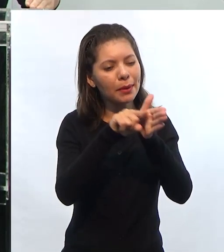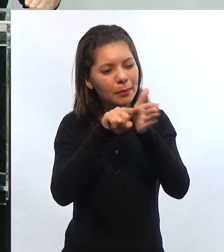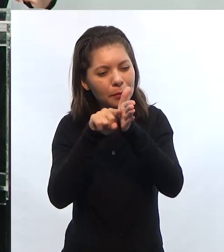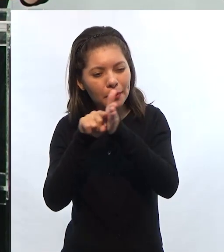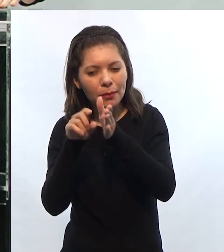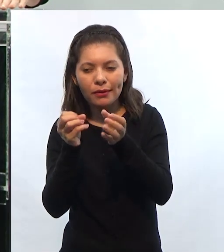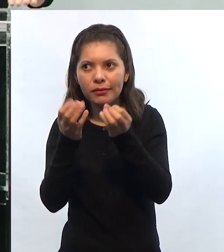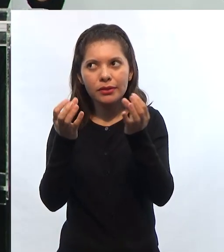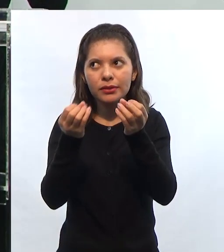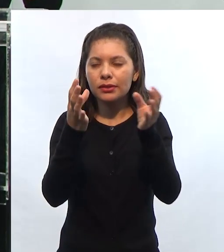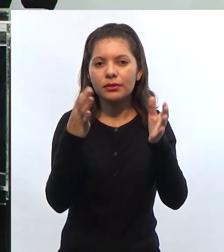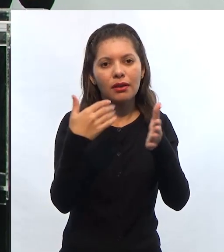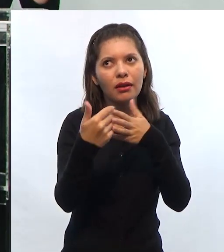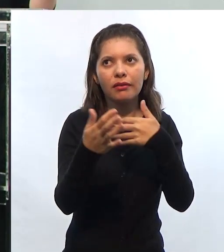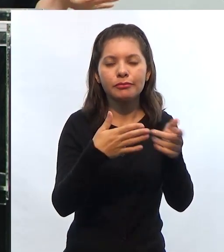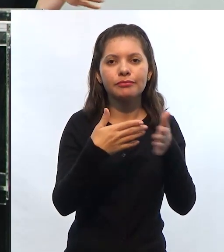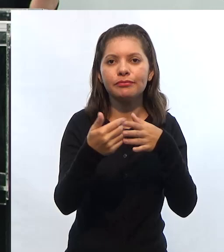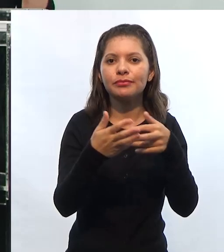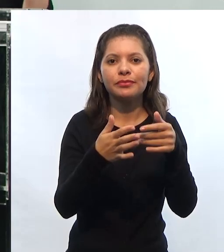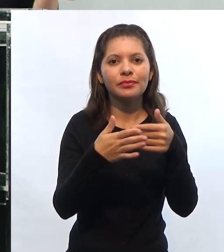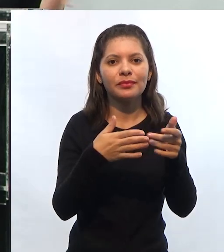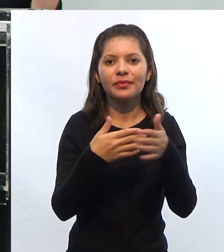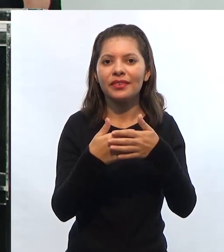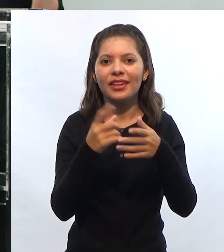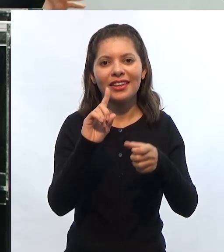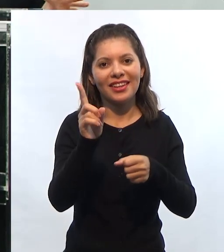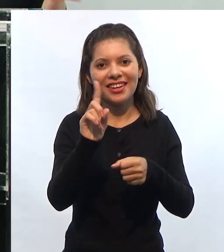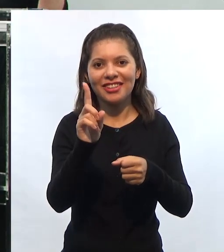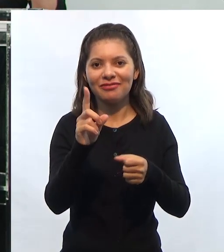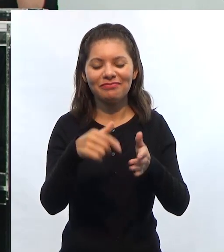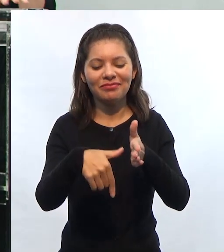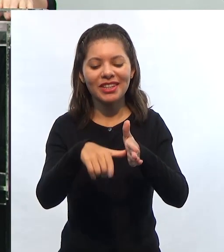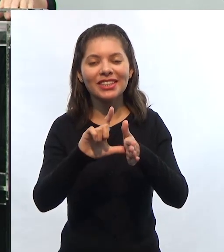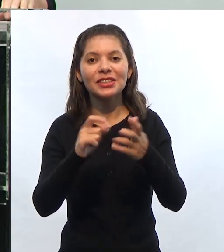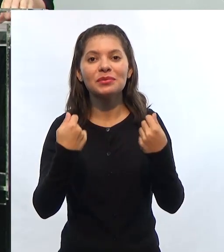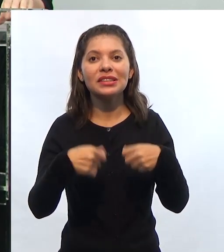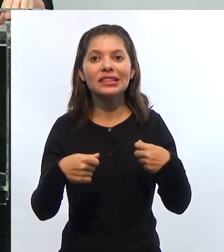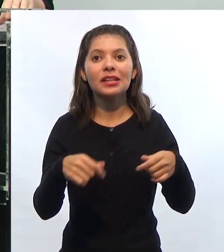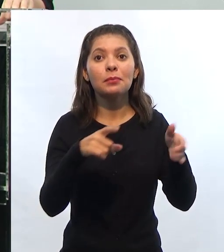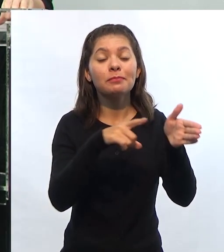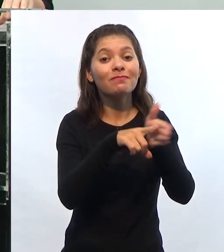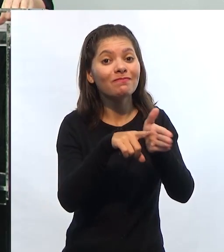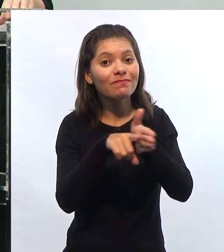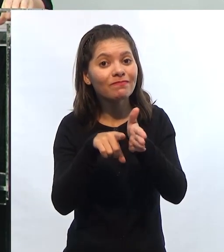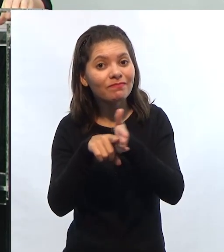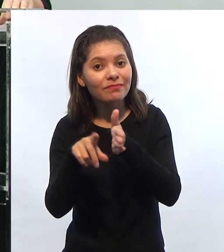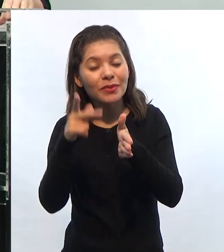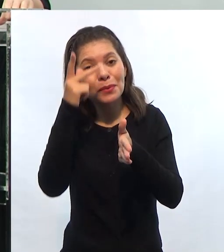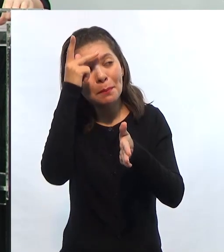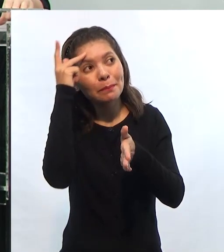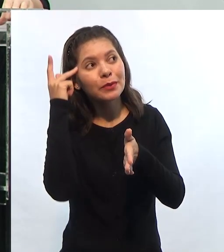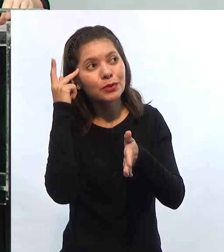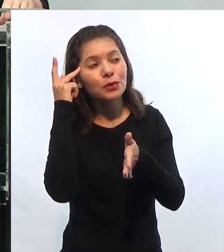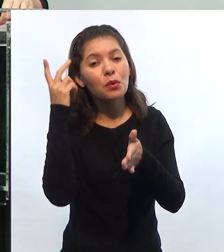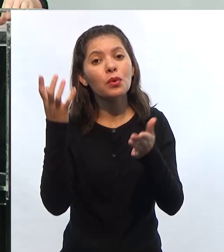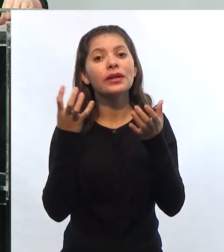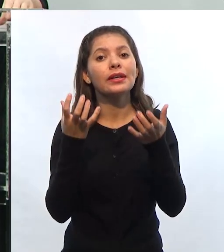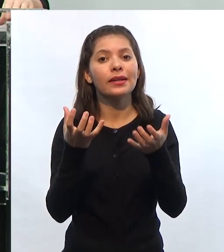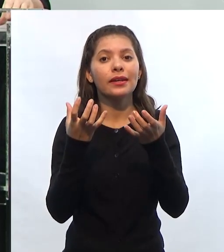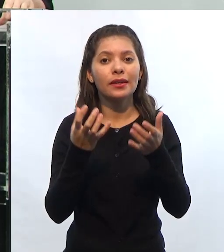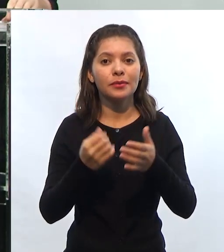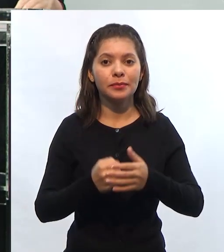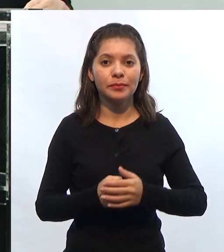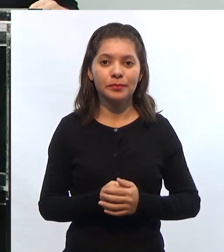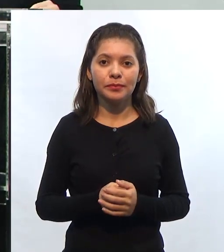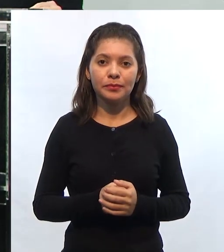pesquisado, né? Eu não saio oferecendo assim as coisas à la louca. Eu vou pesquisar para saber se eu tenho público para esse